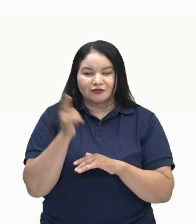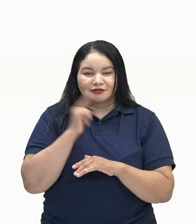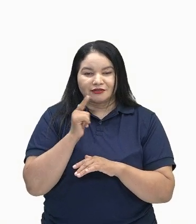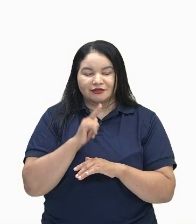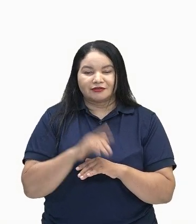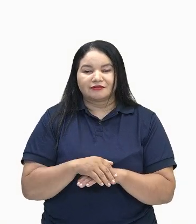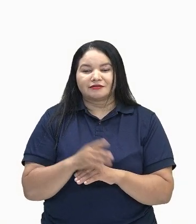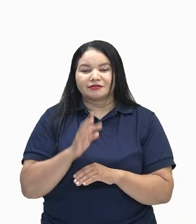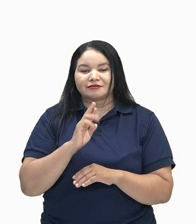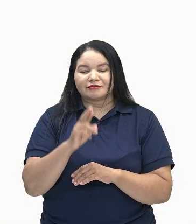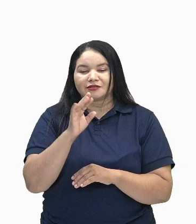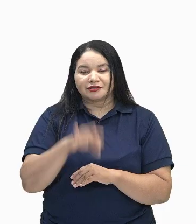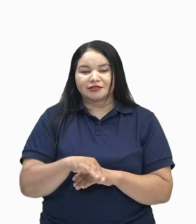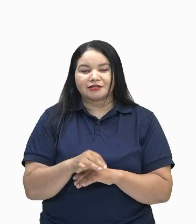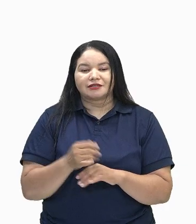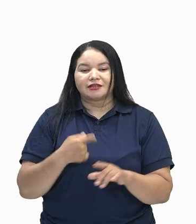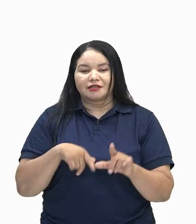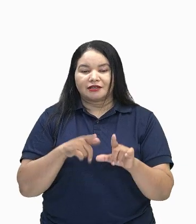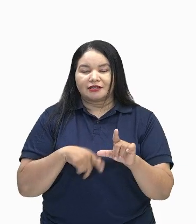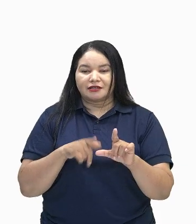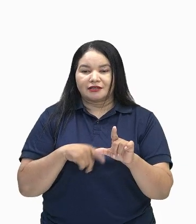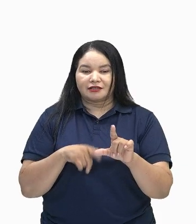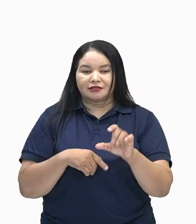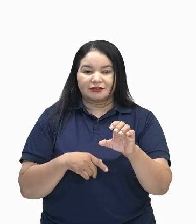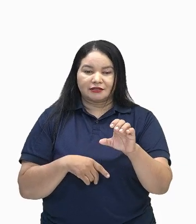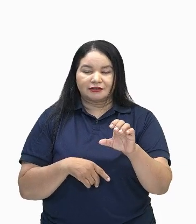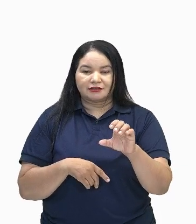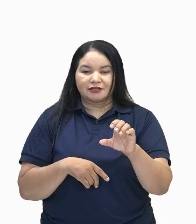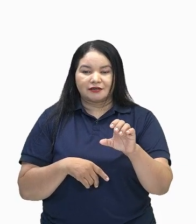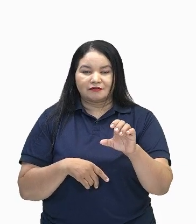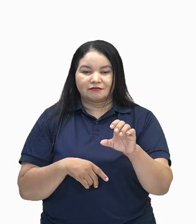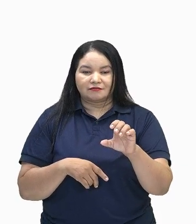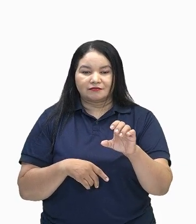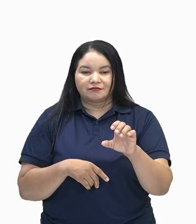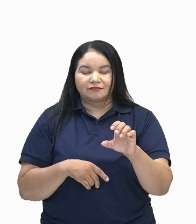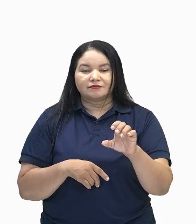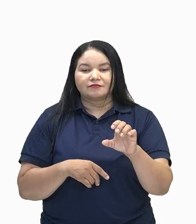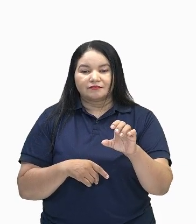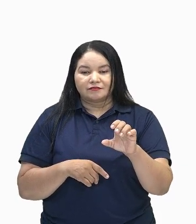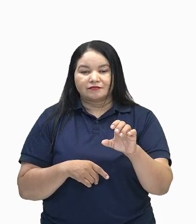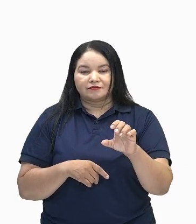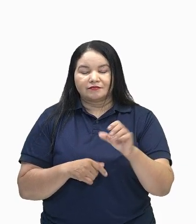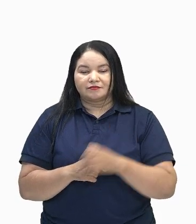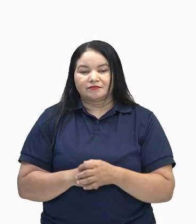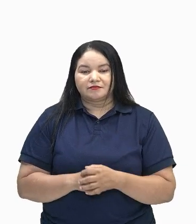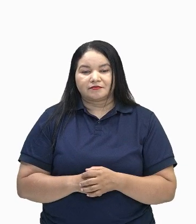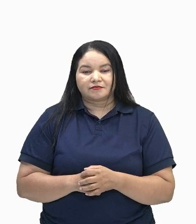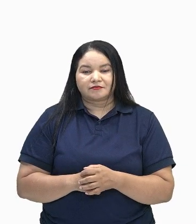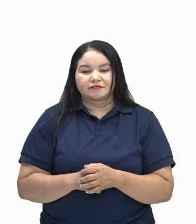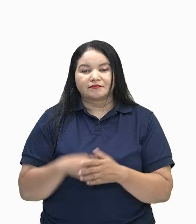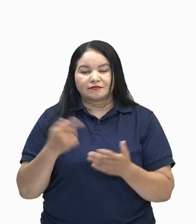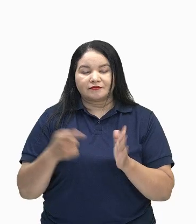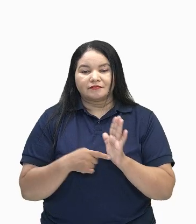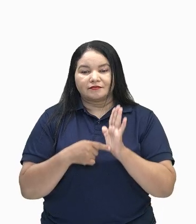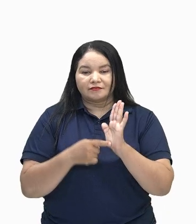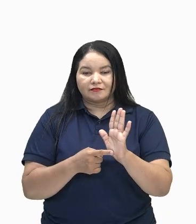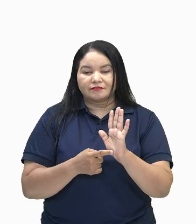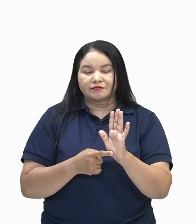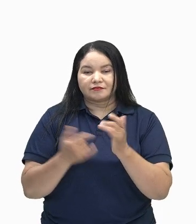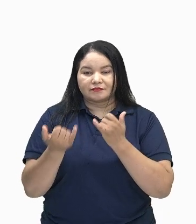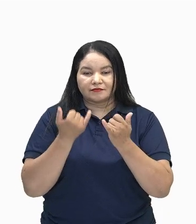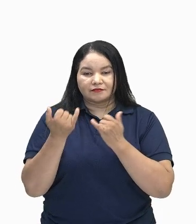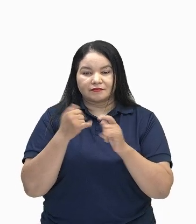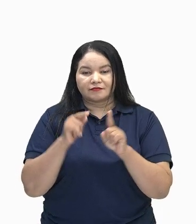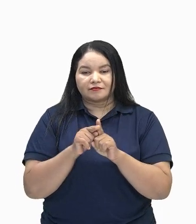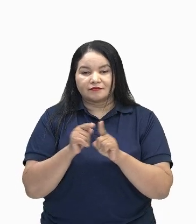certa aqui, no caso, então, vai ser a letra C, logos, ao apresentar dados e